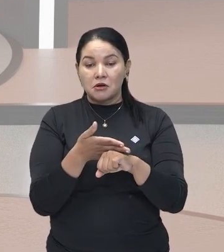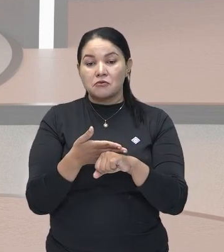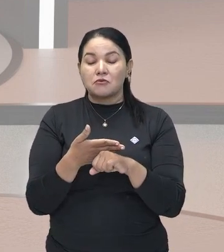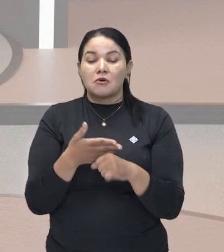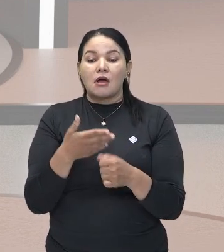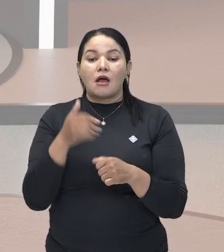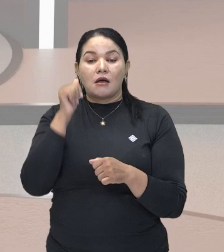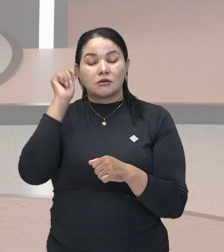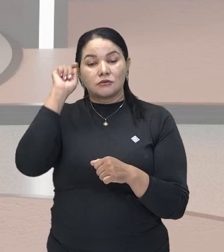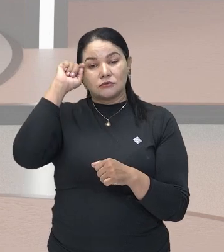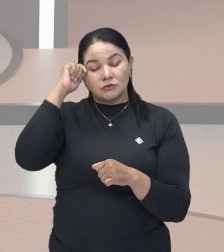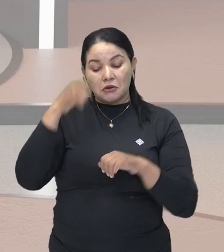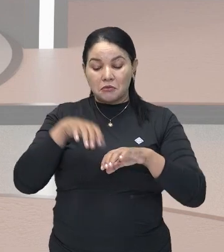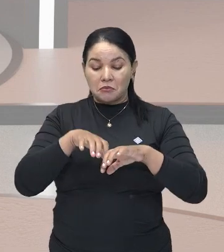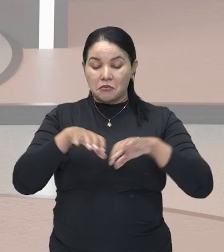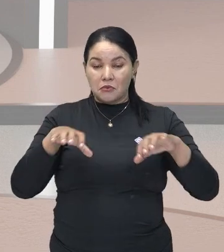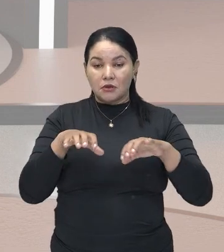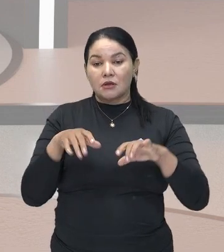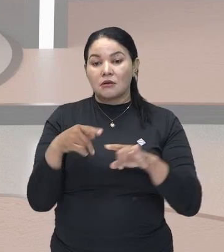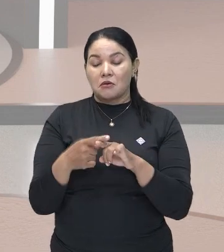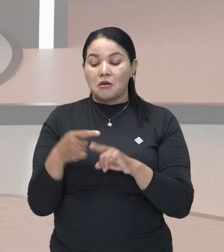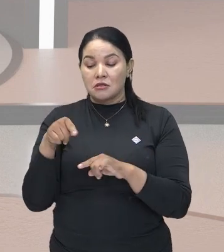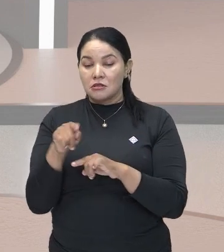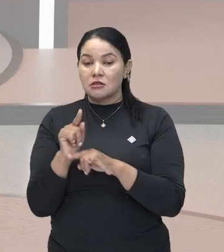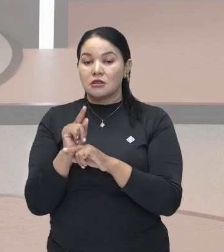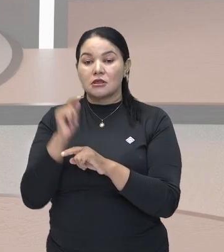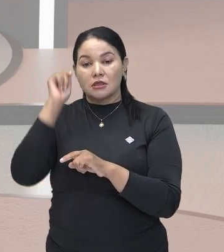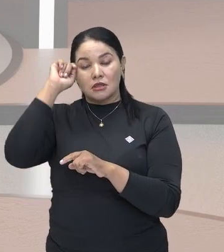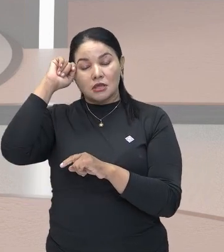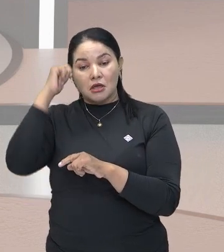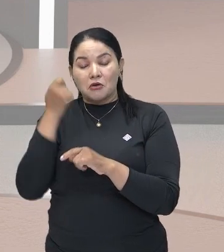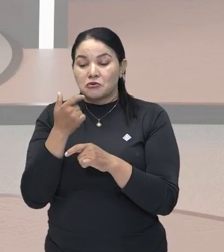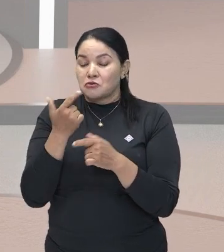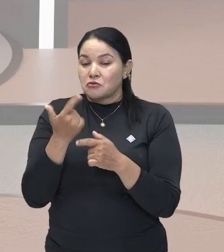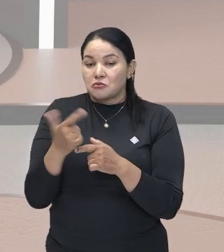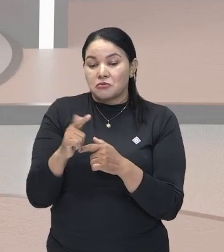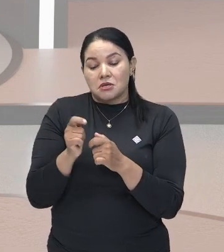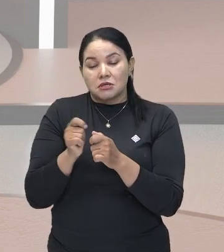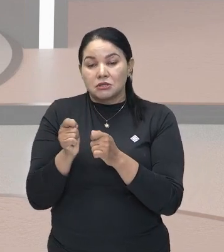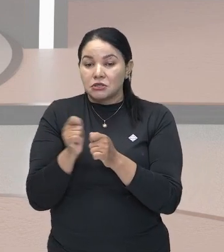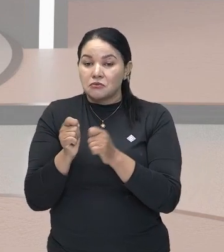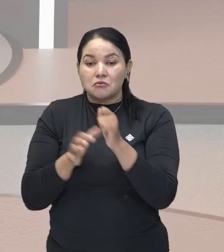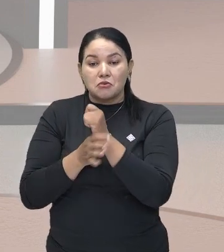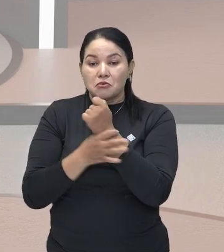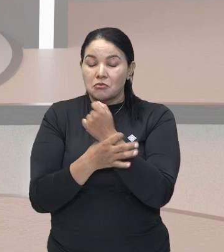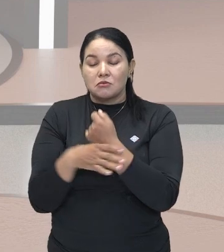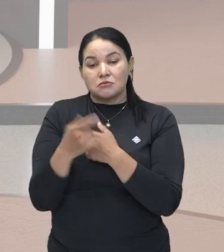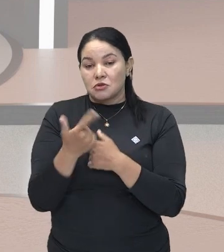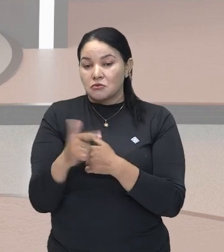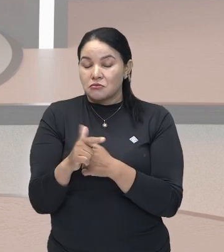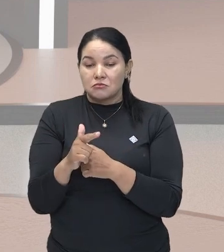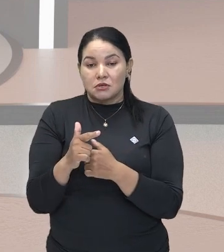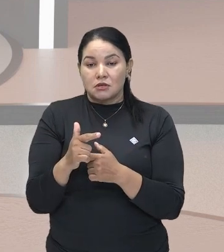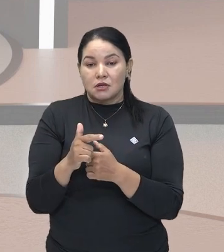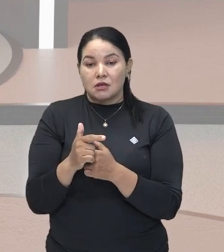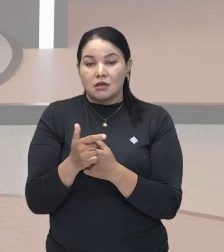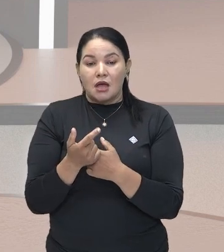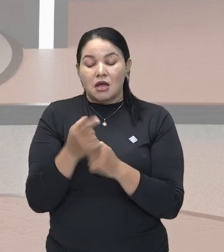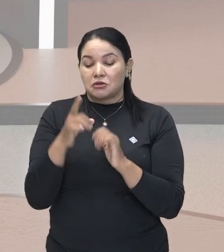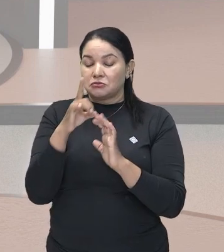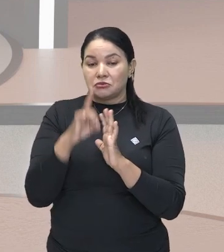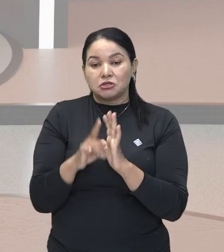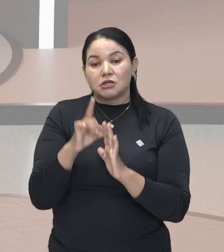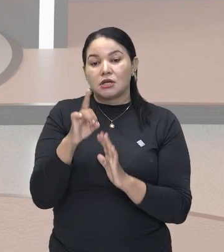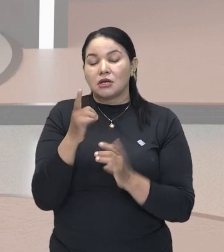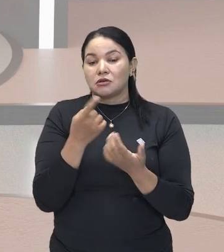os negros, gente, eles não tinham ali uma segurança, né? Eles não eram assegurados de muitos direitos